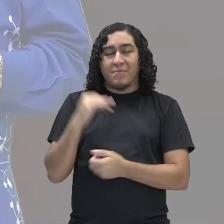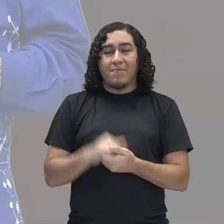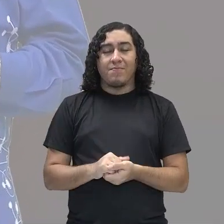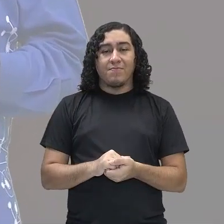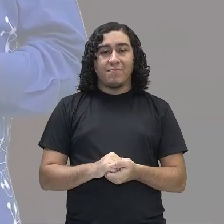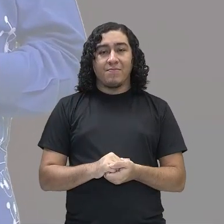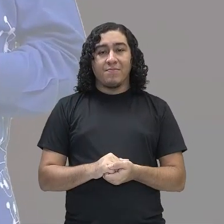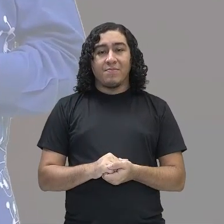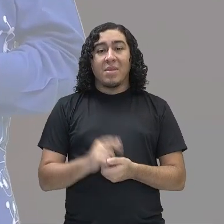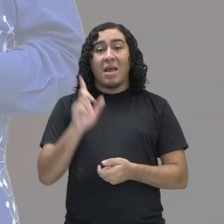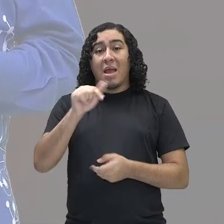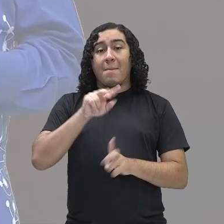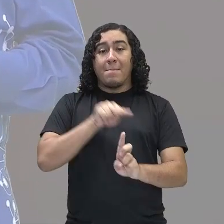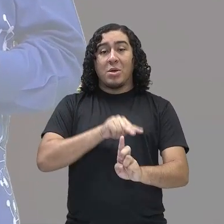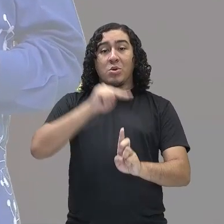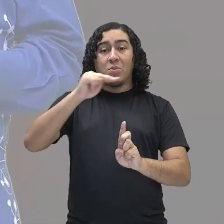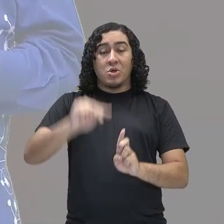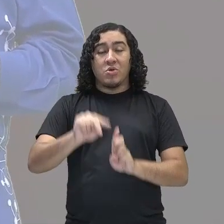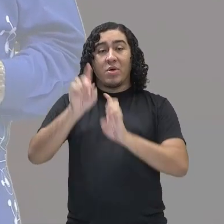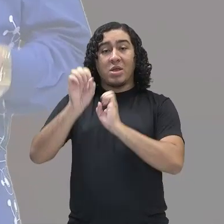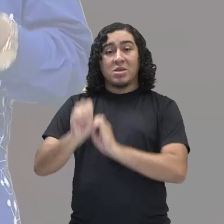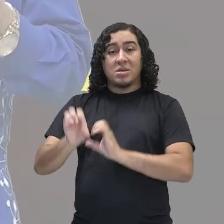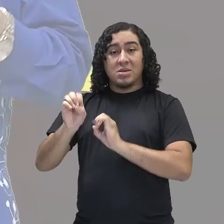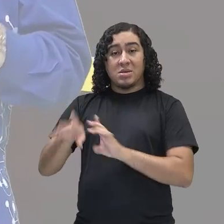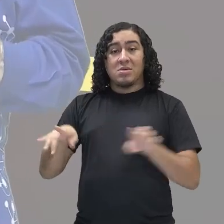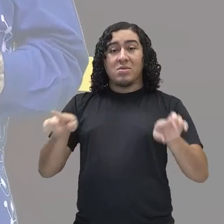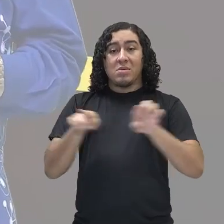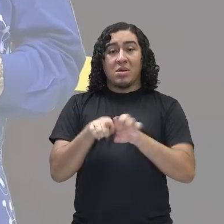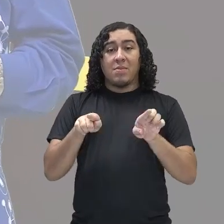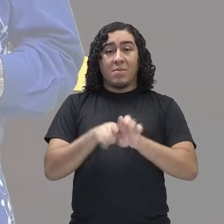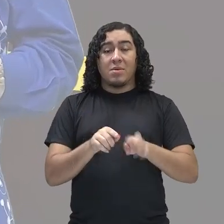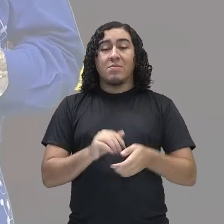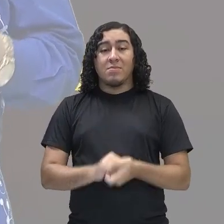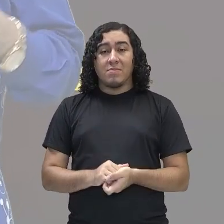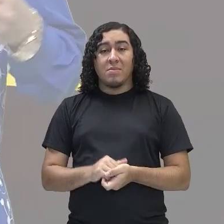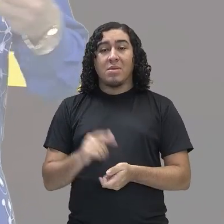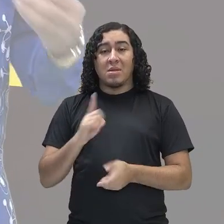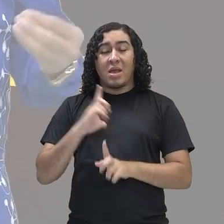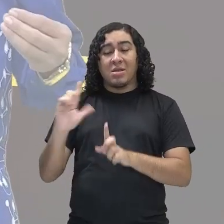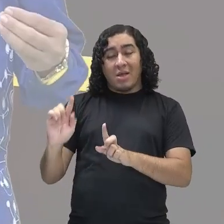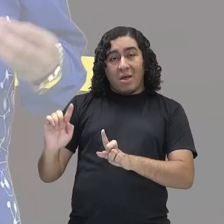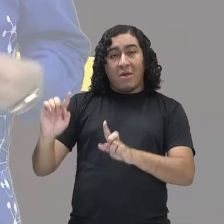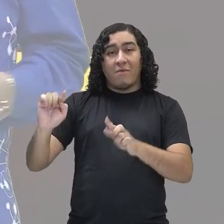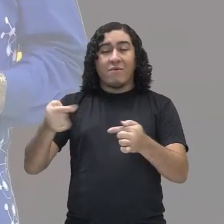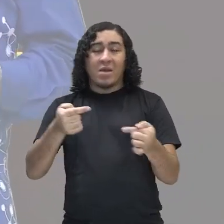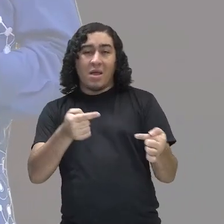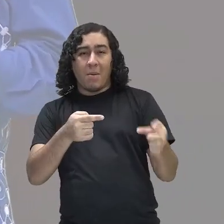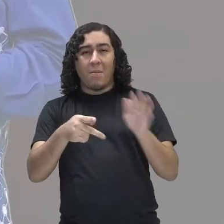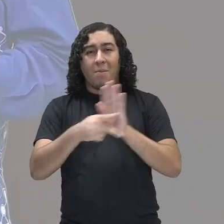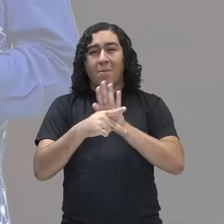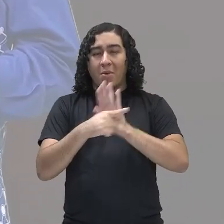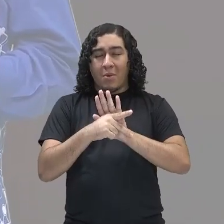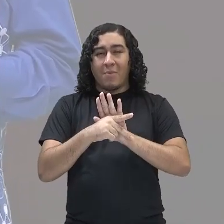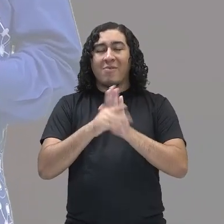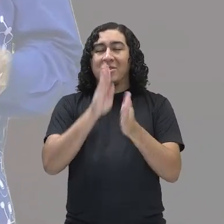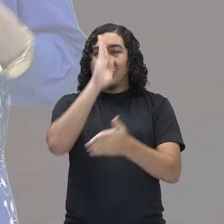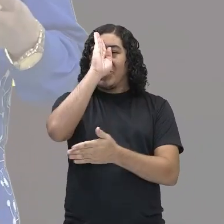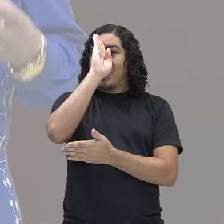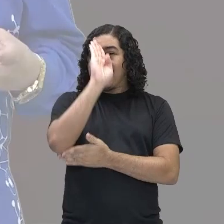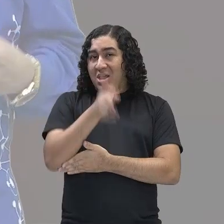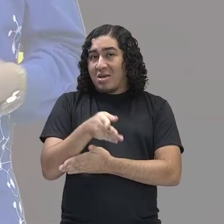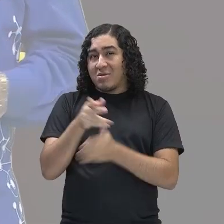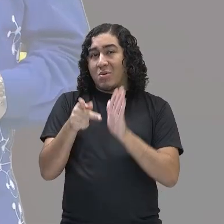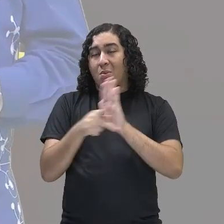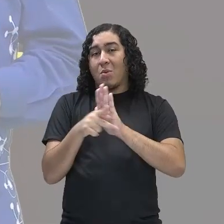de perspectiva educacional que desafia aberta e diretamente